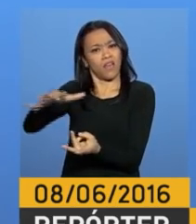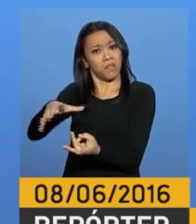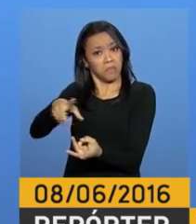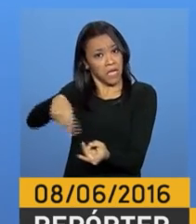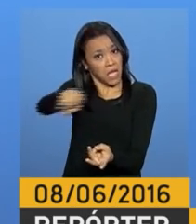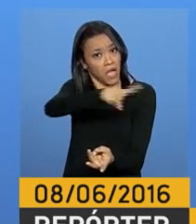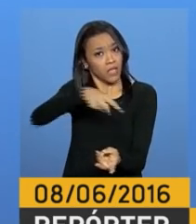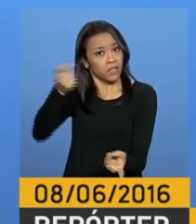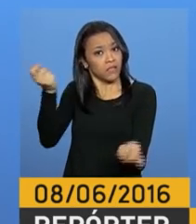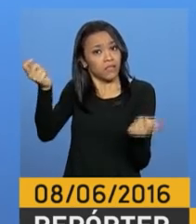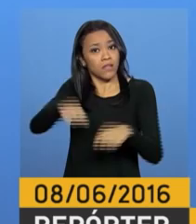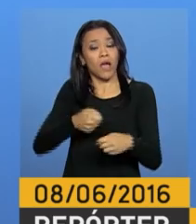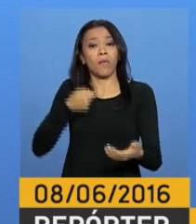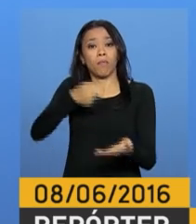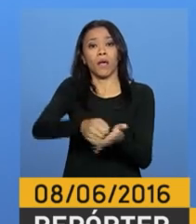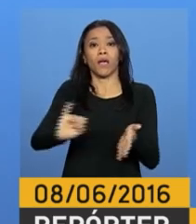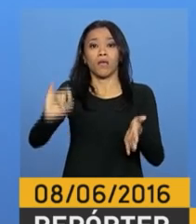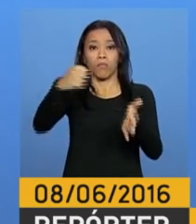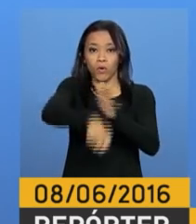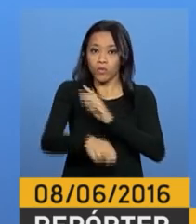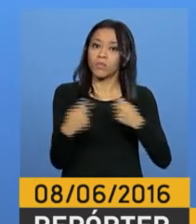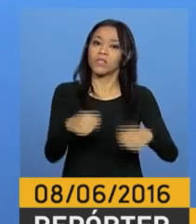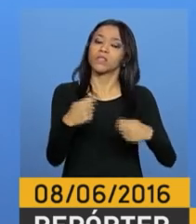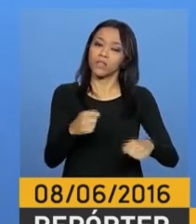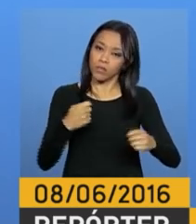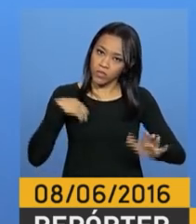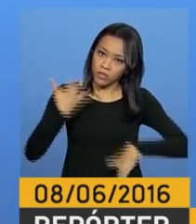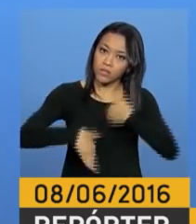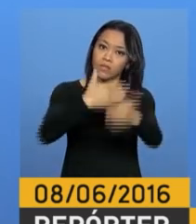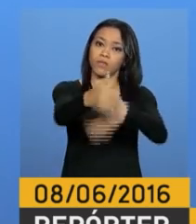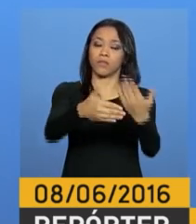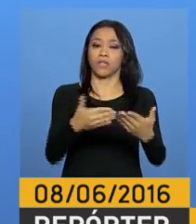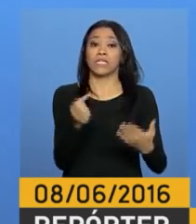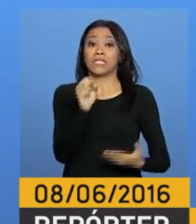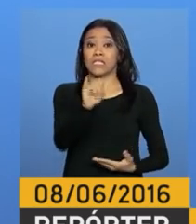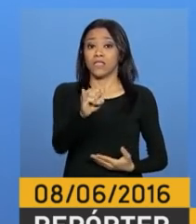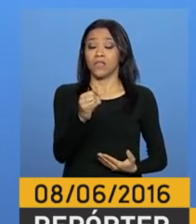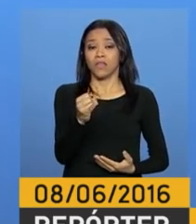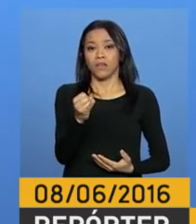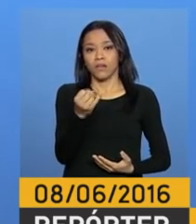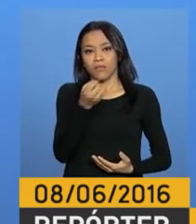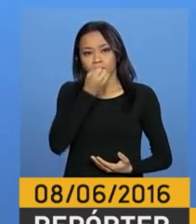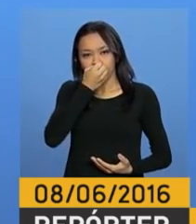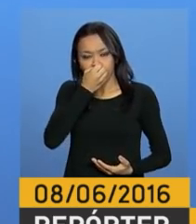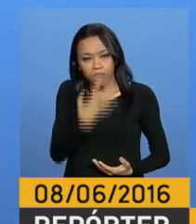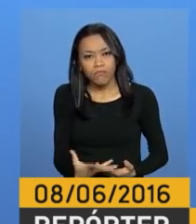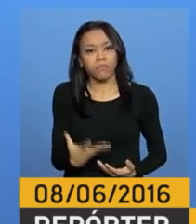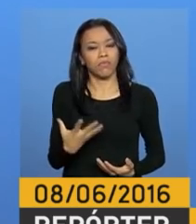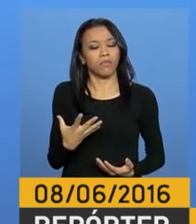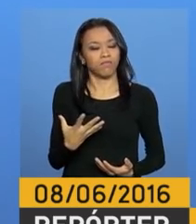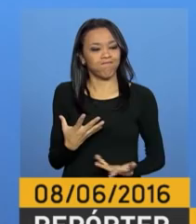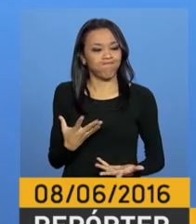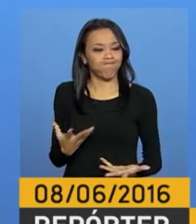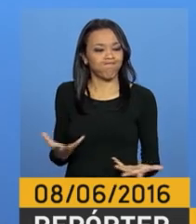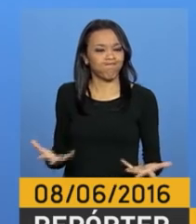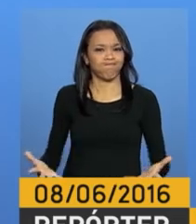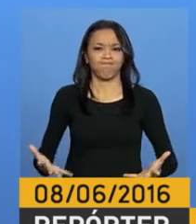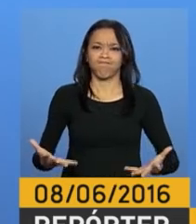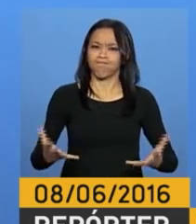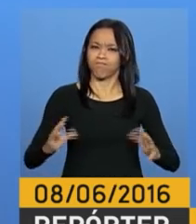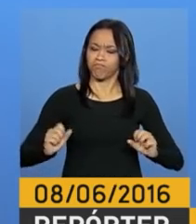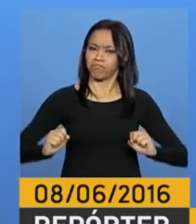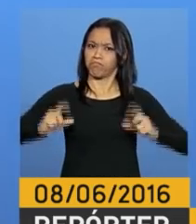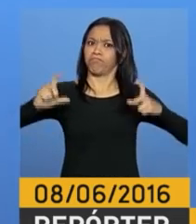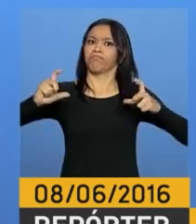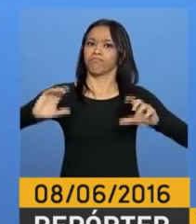nós precisamos de crescimento Se nós queremos ter al bom astral Estado de Espírito elevado se